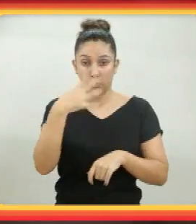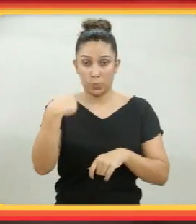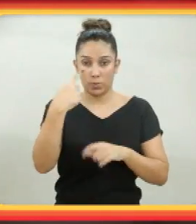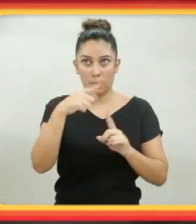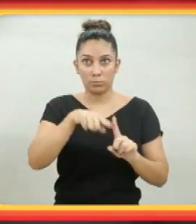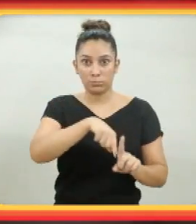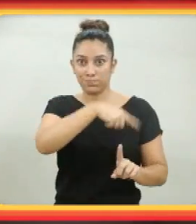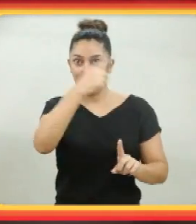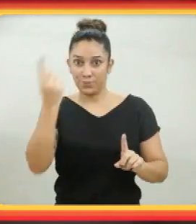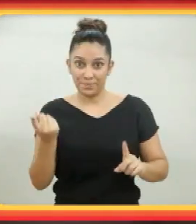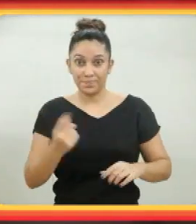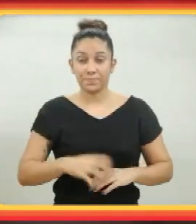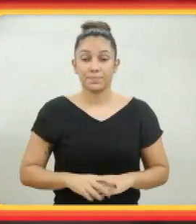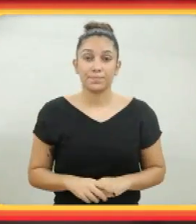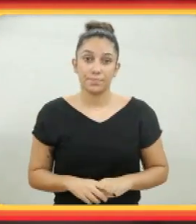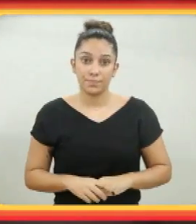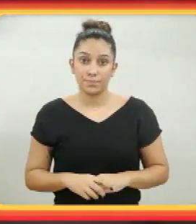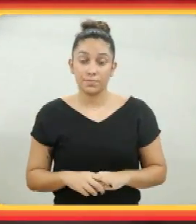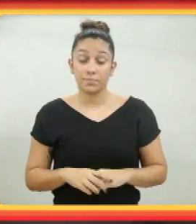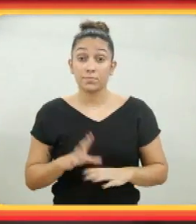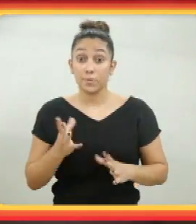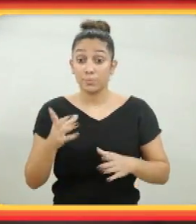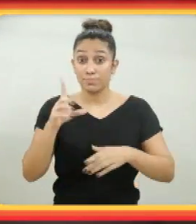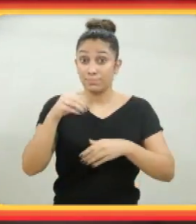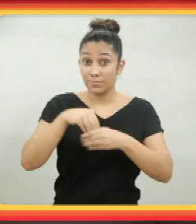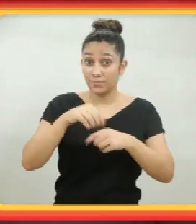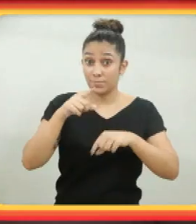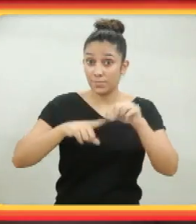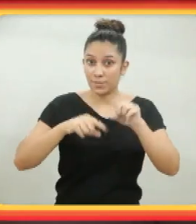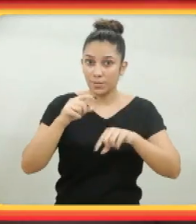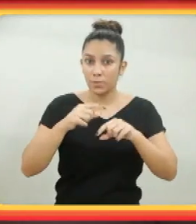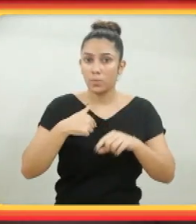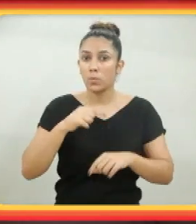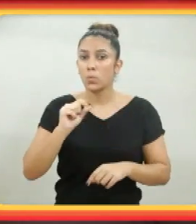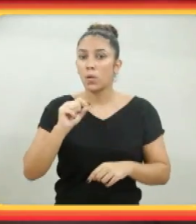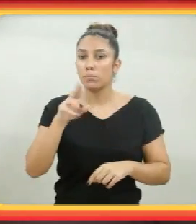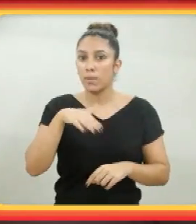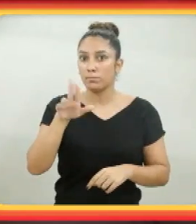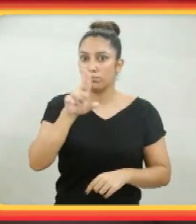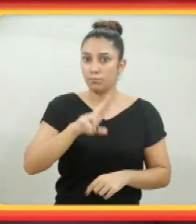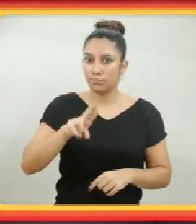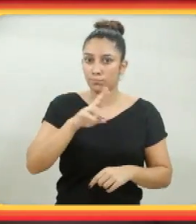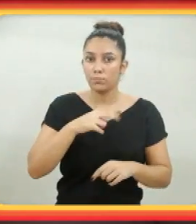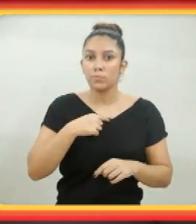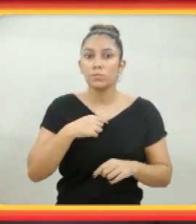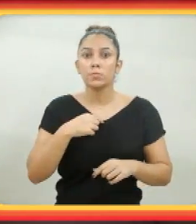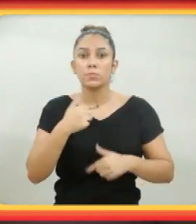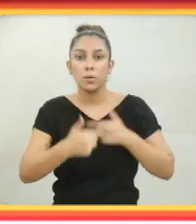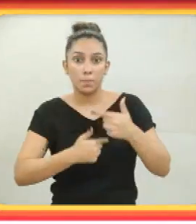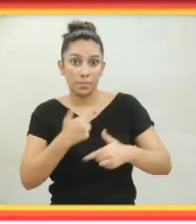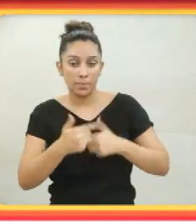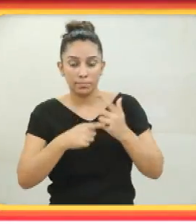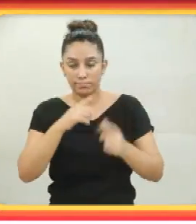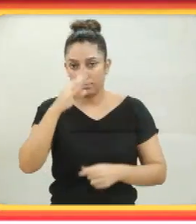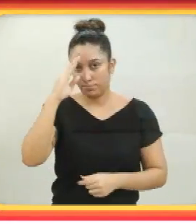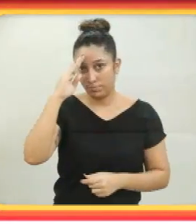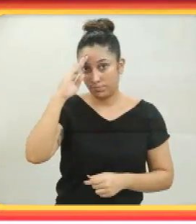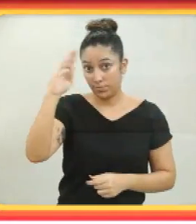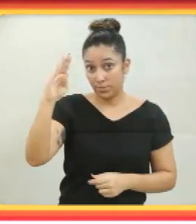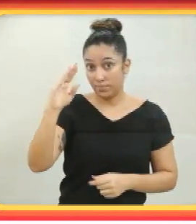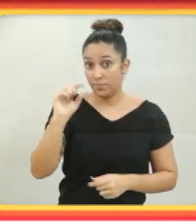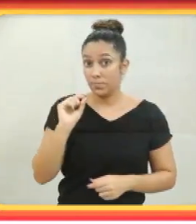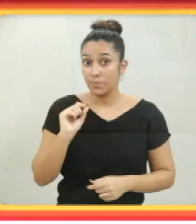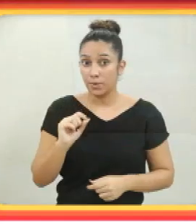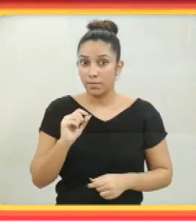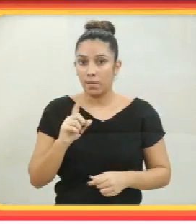dançando na minha frente, o que às vezes incomoda, durante 24 horas por dia. Mas é